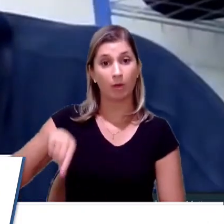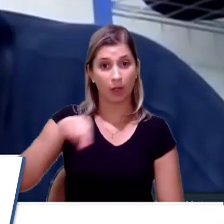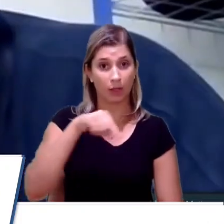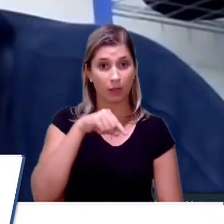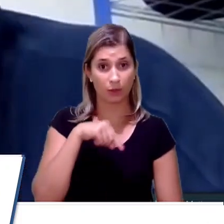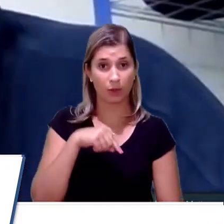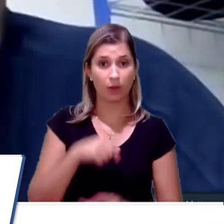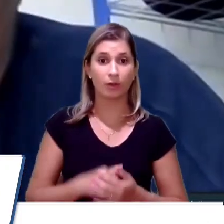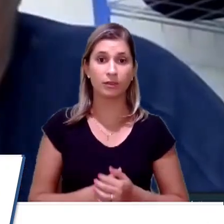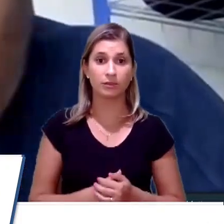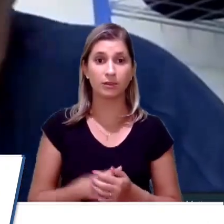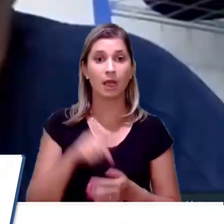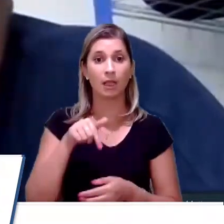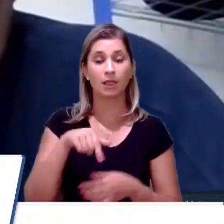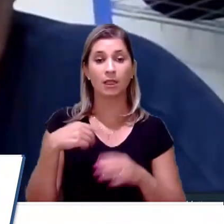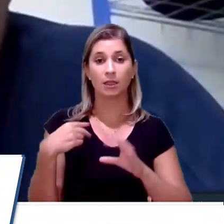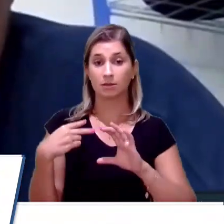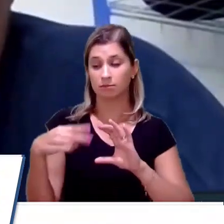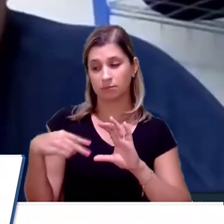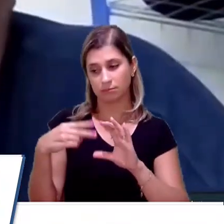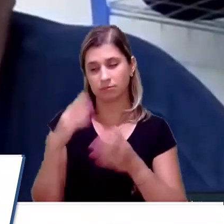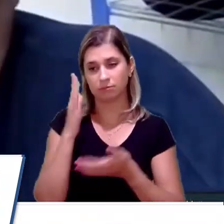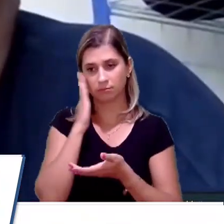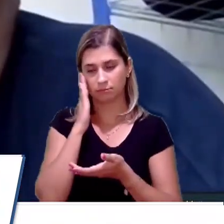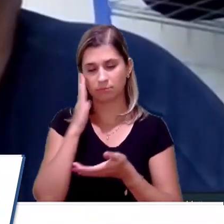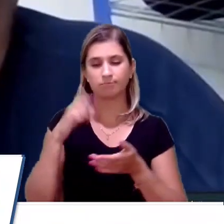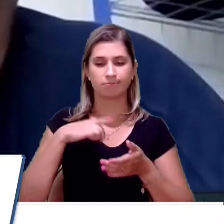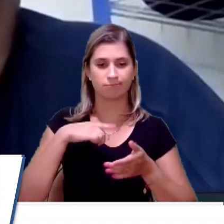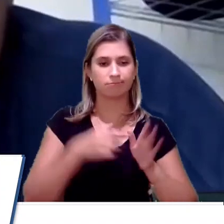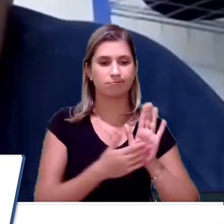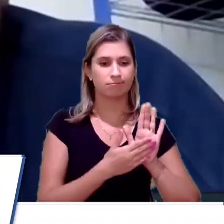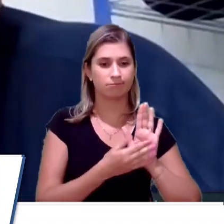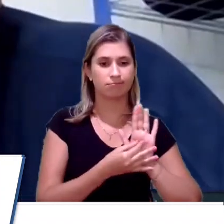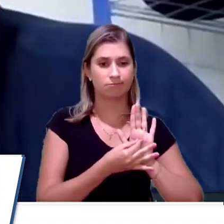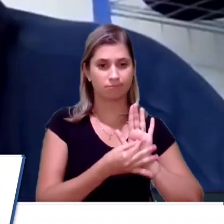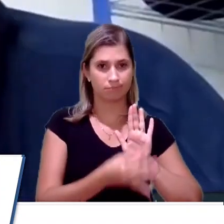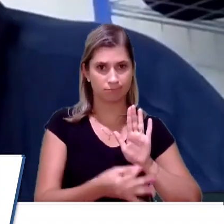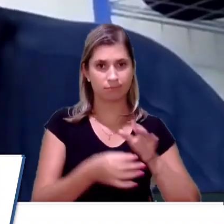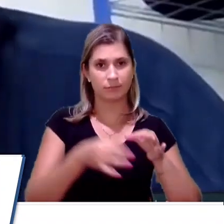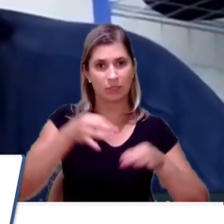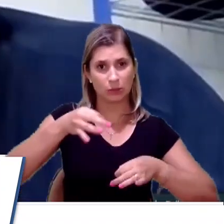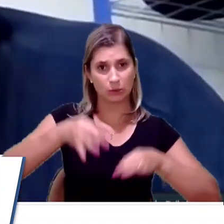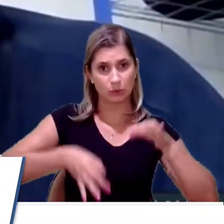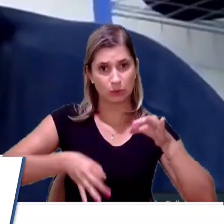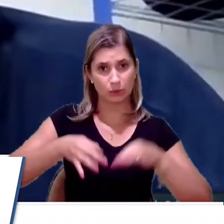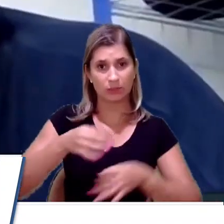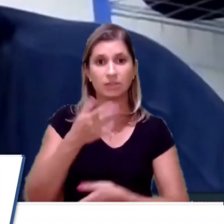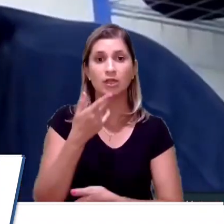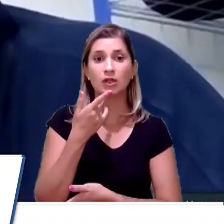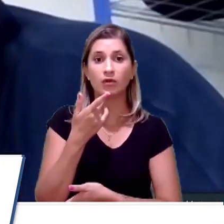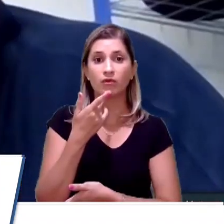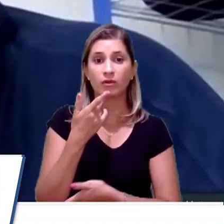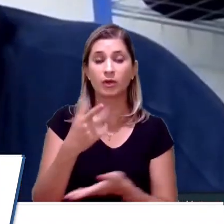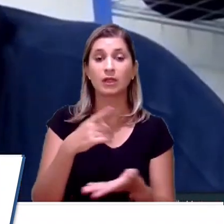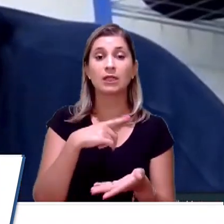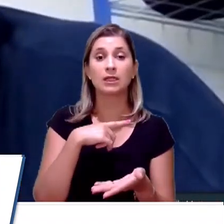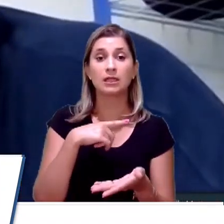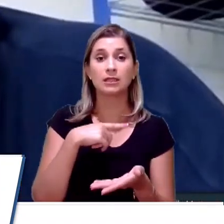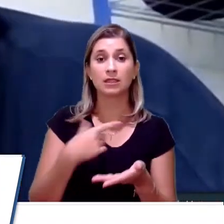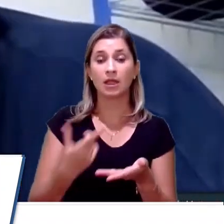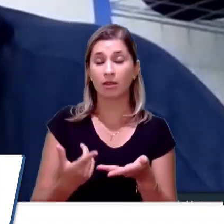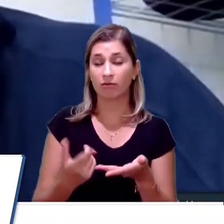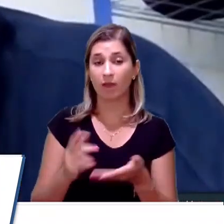a Câmara, está certo que houve um parecer do jurídico, falou que só que houve um ato ilegal, porque